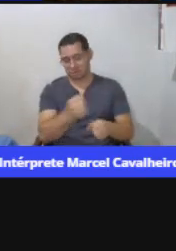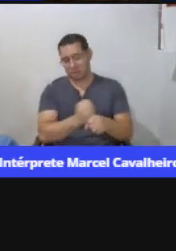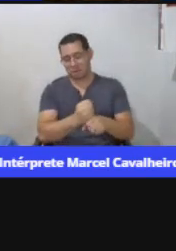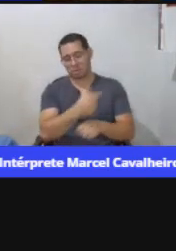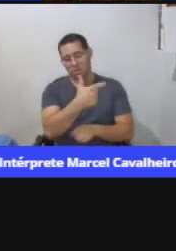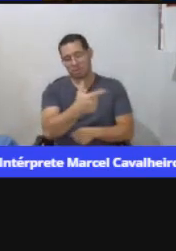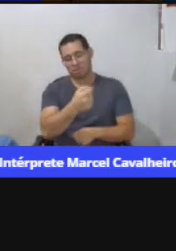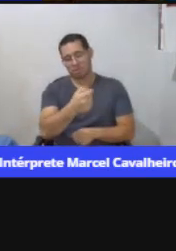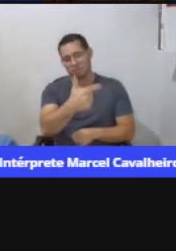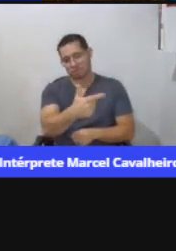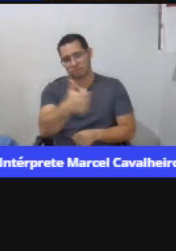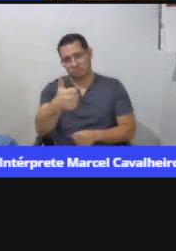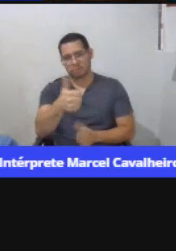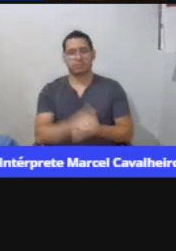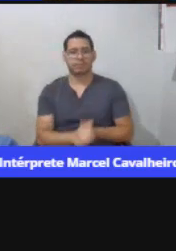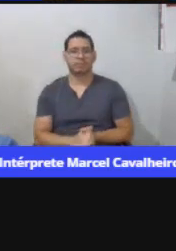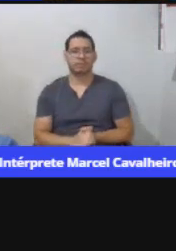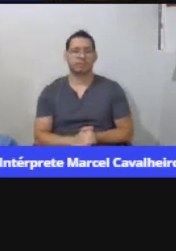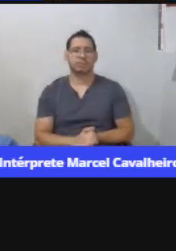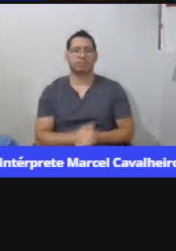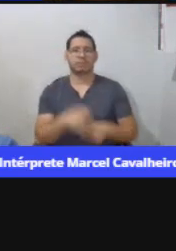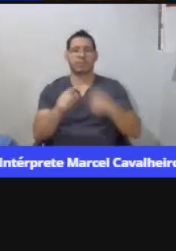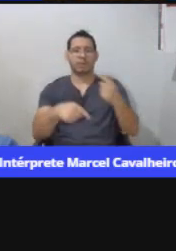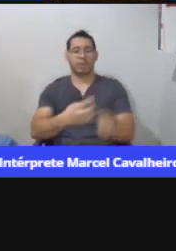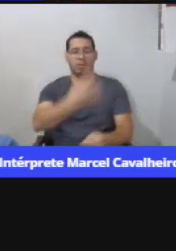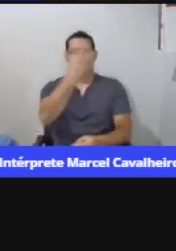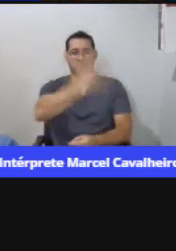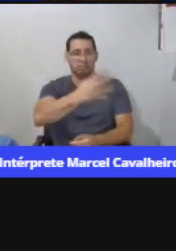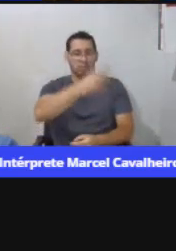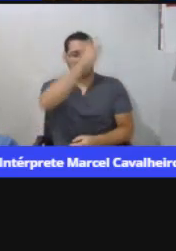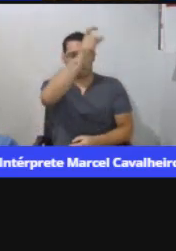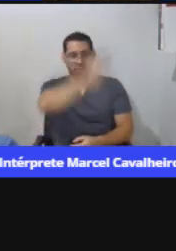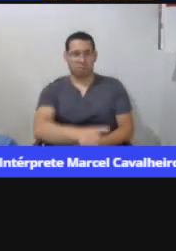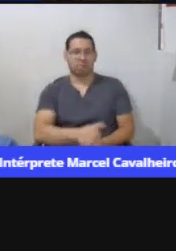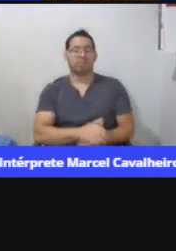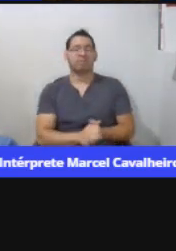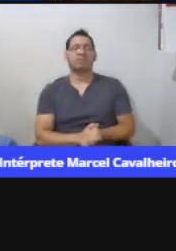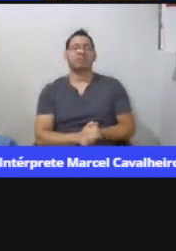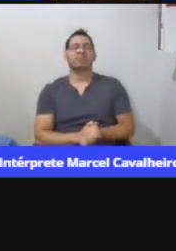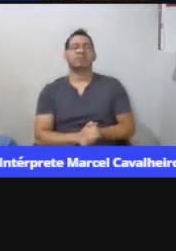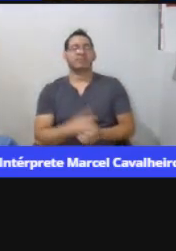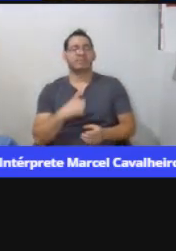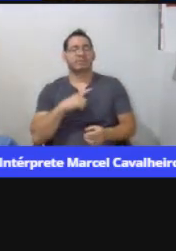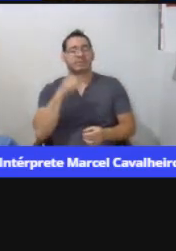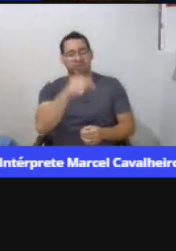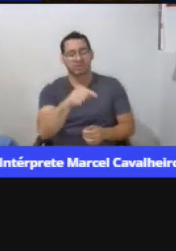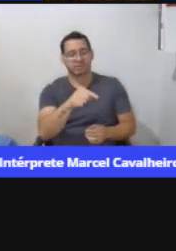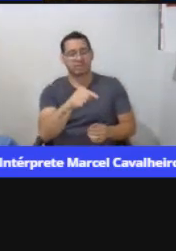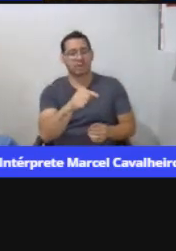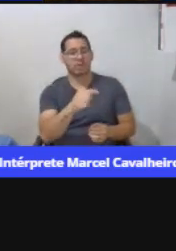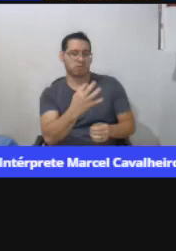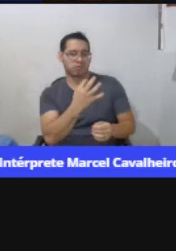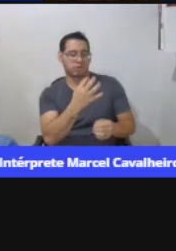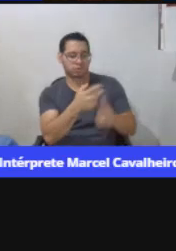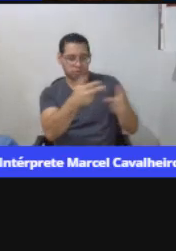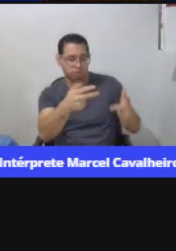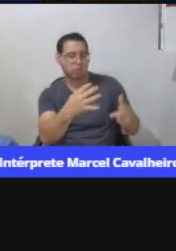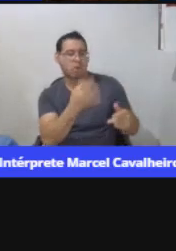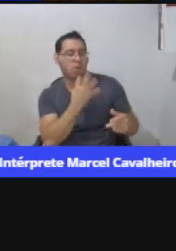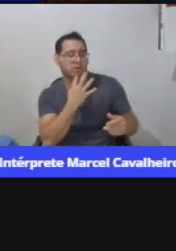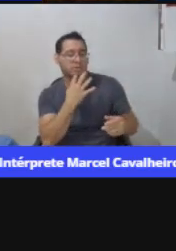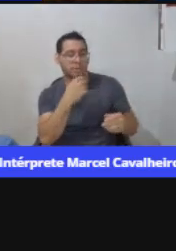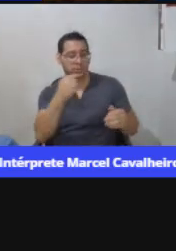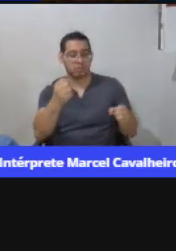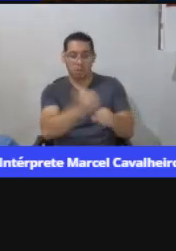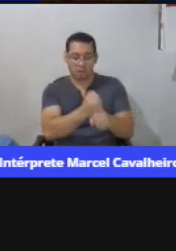2021. Na quarta coluna, nós temos objetos do conhecimento do ano vigente, que